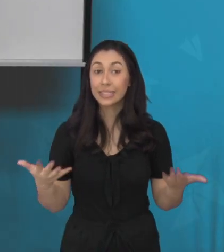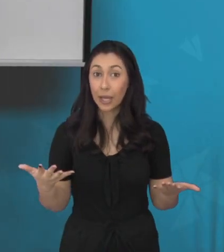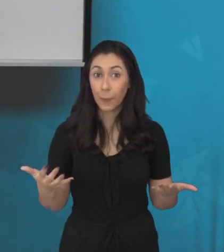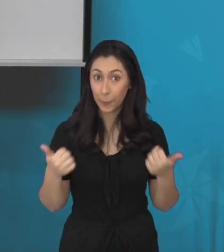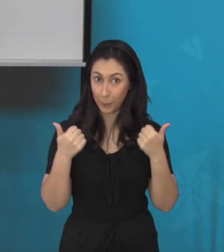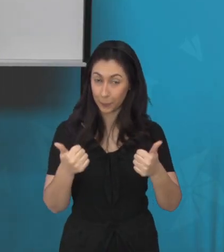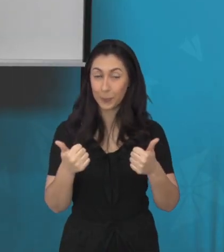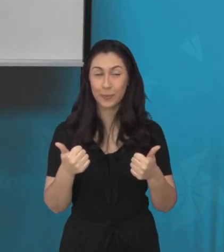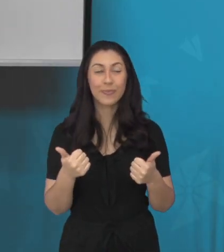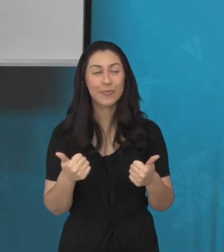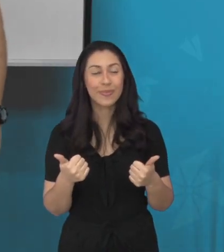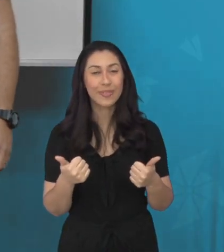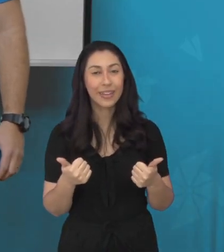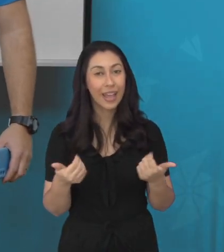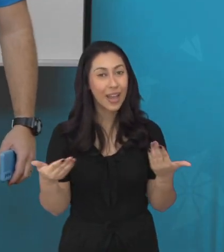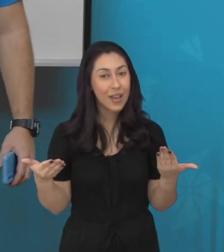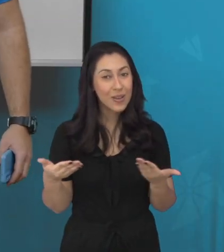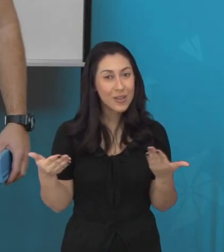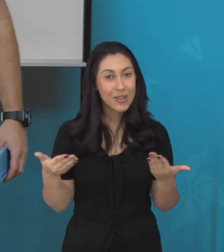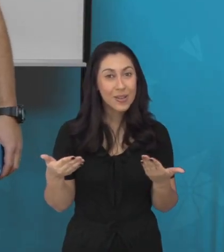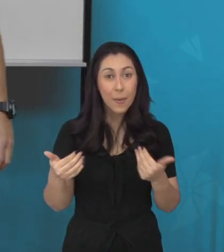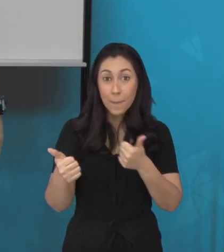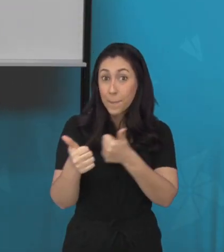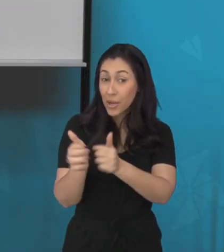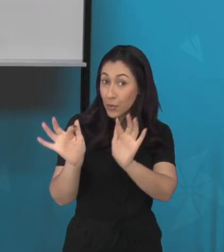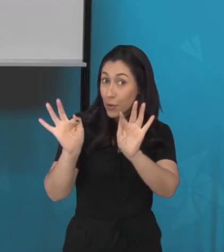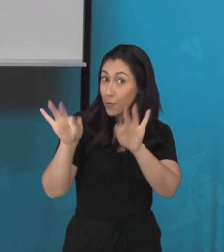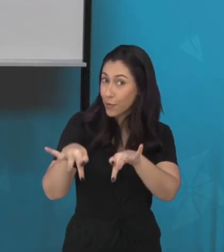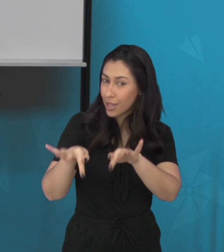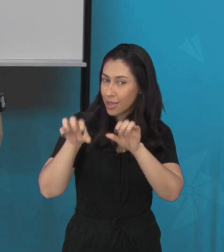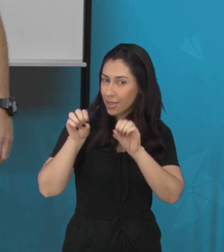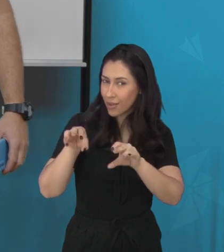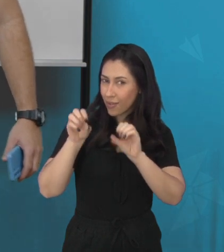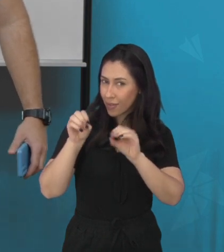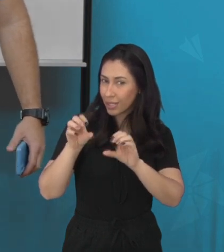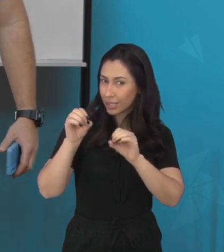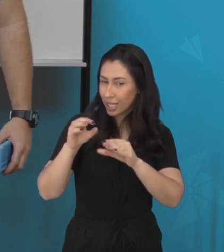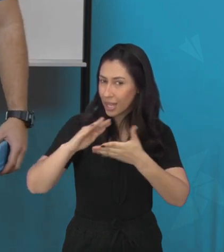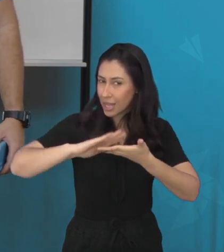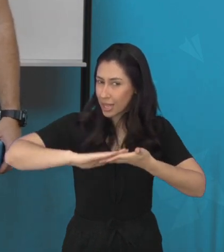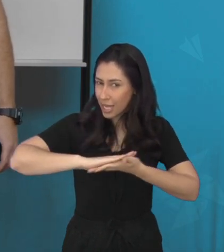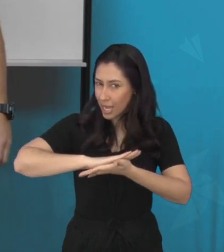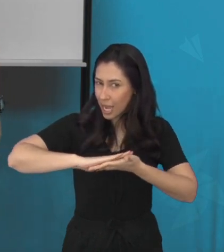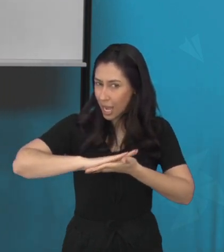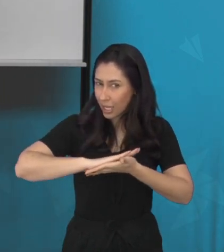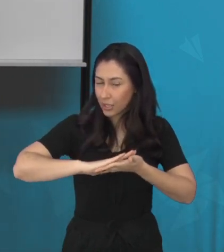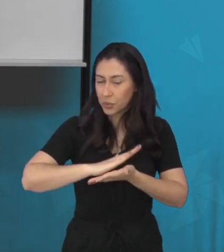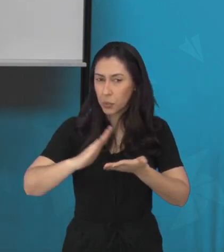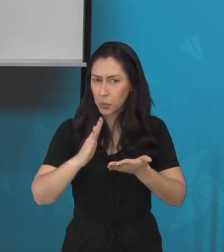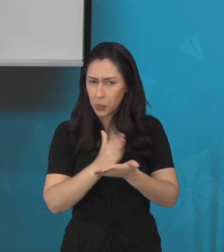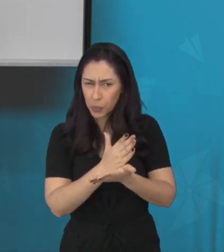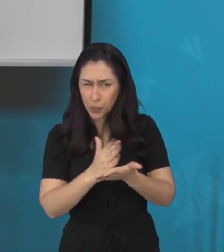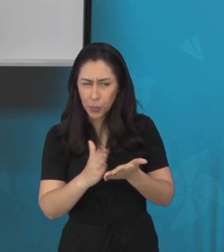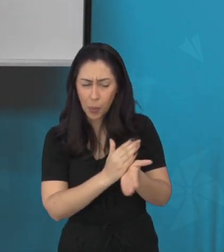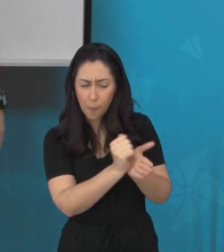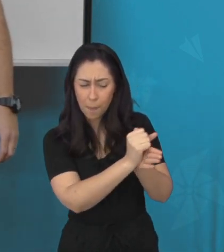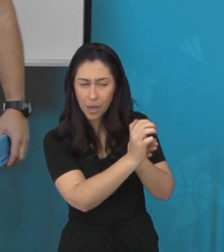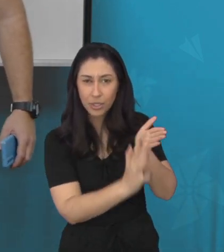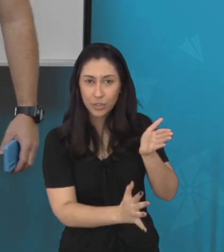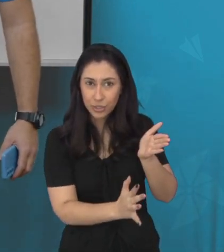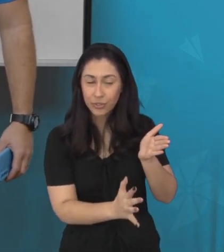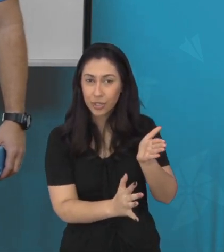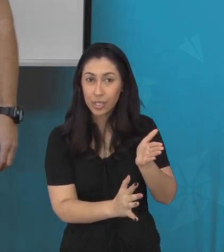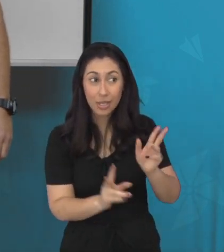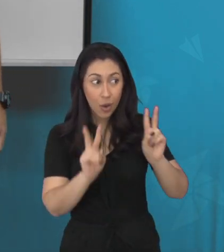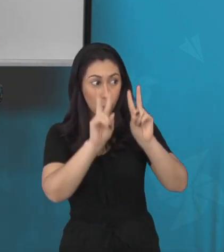Fala pessoal, beleza? Vamos terminar agora a aula sobre atrito. Vamos fazer alguns exercícios e